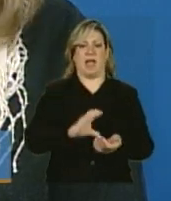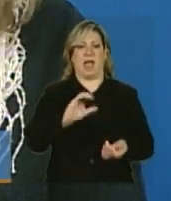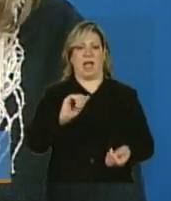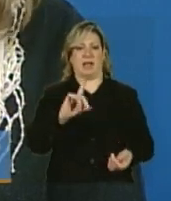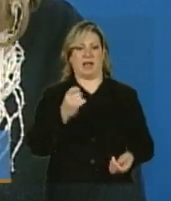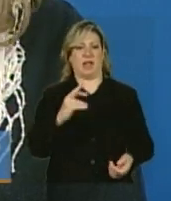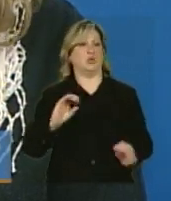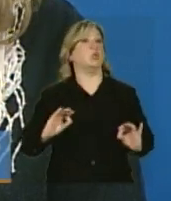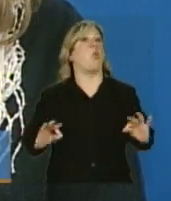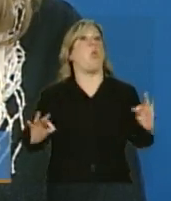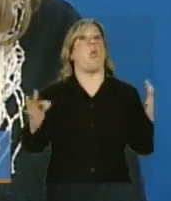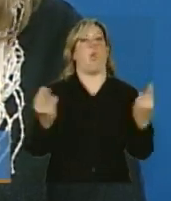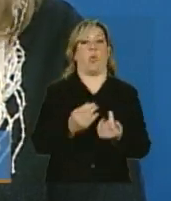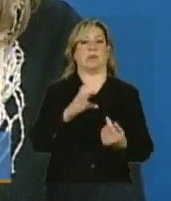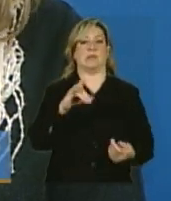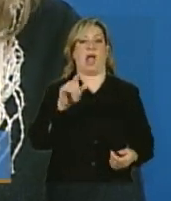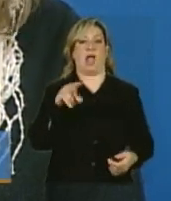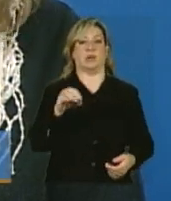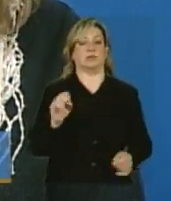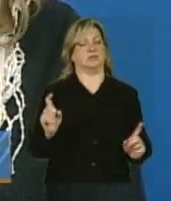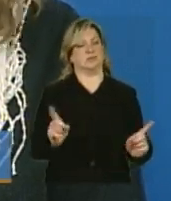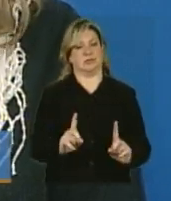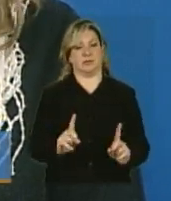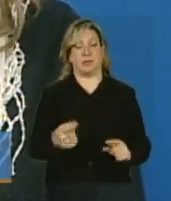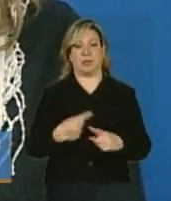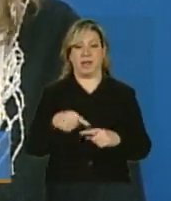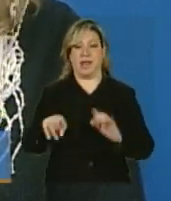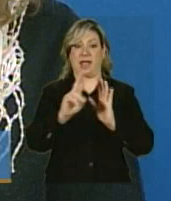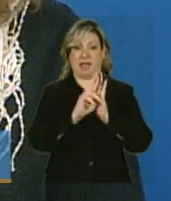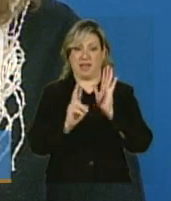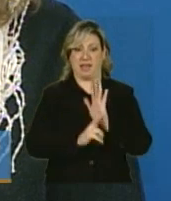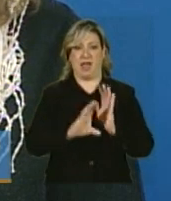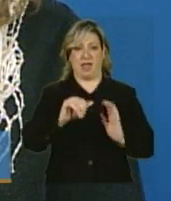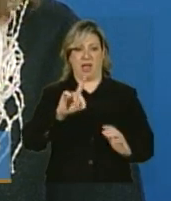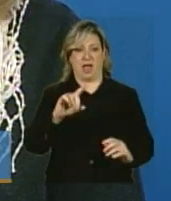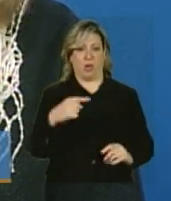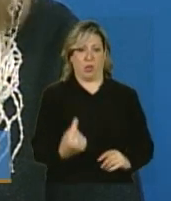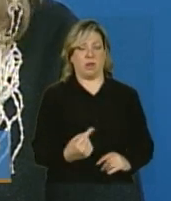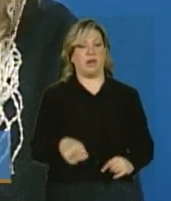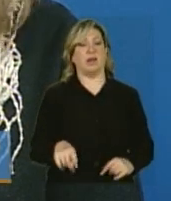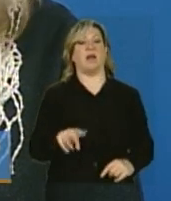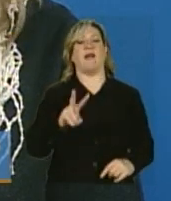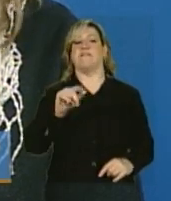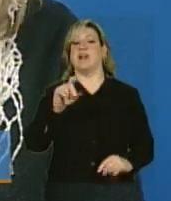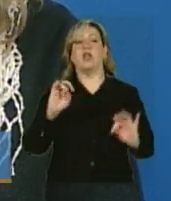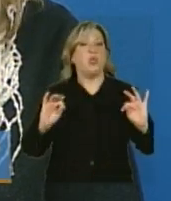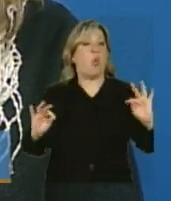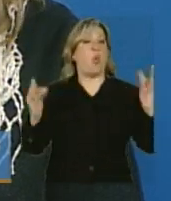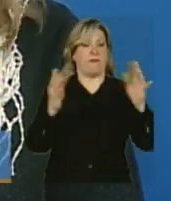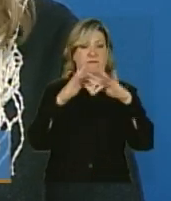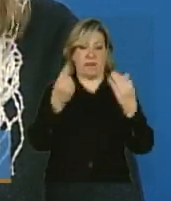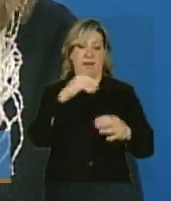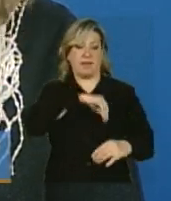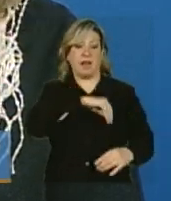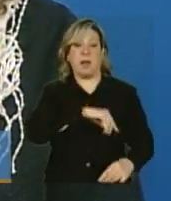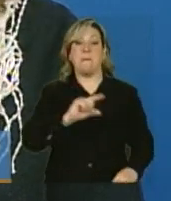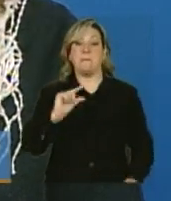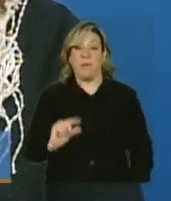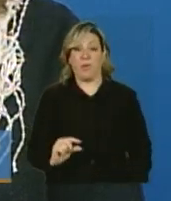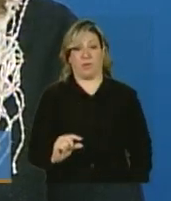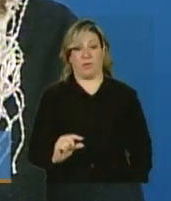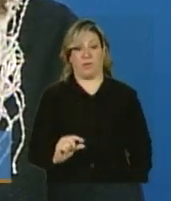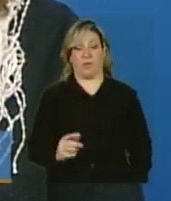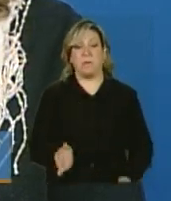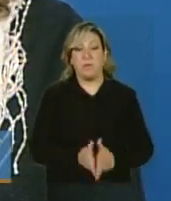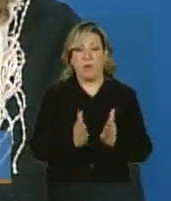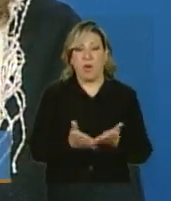ciganos? Não. As regras do cadastro único, elas são claras, elas valem para todas as famílias de baixa renda,